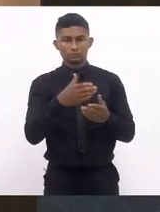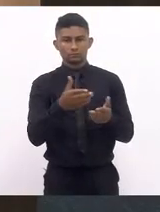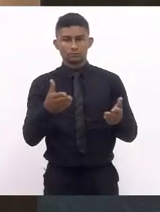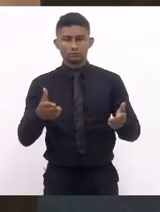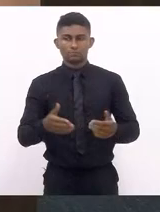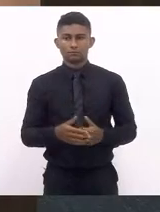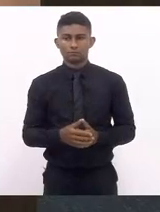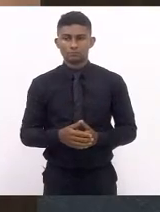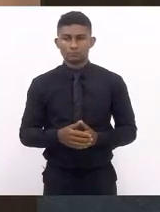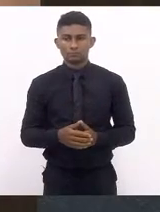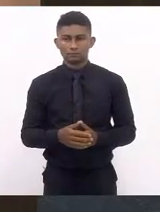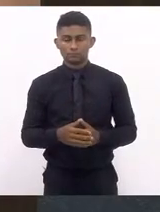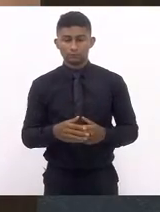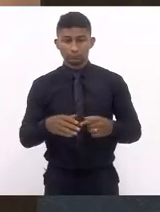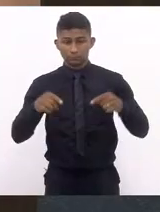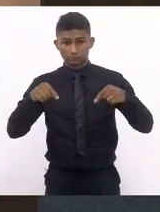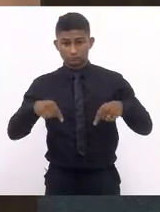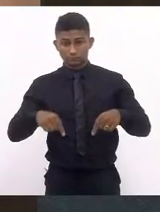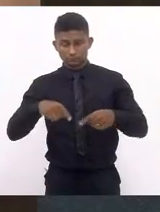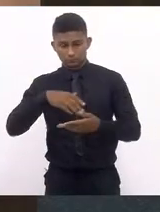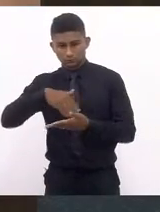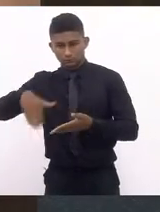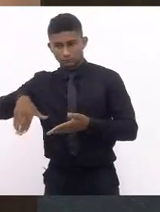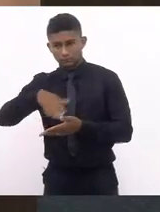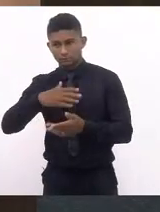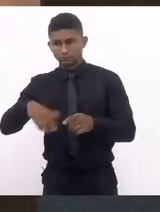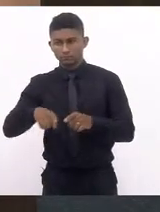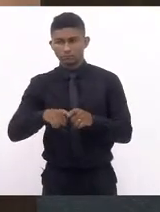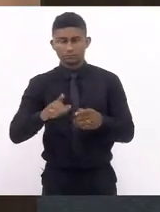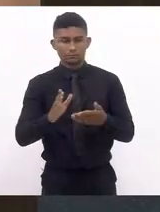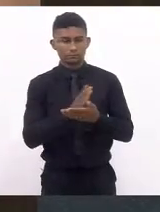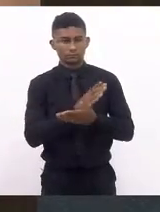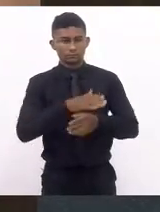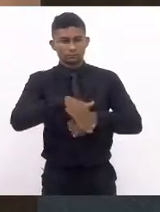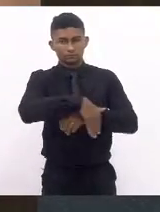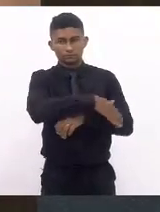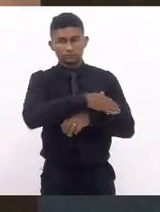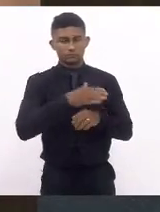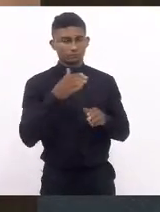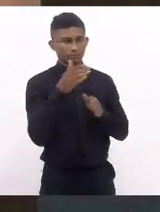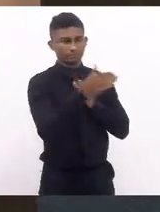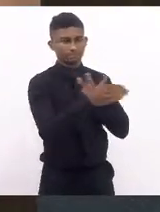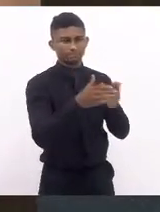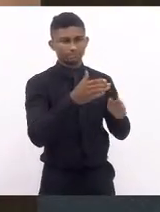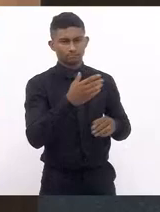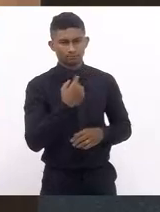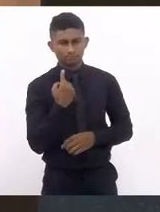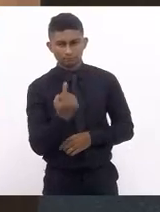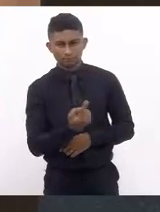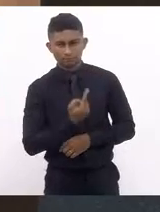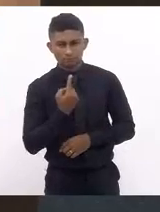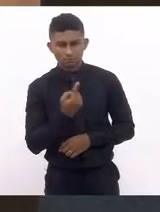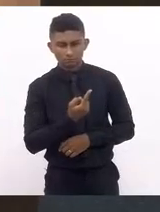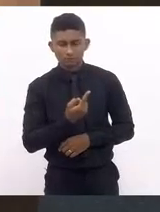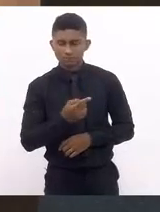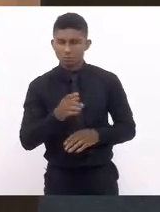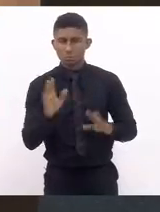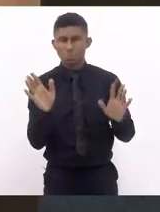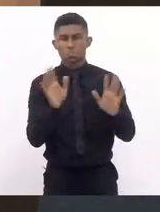EA equipe de rua que a gente não constrói nada sozinho é a realidade e